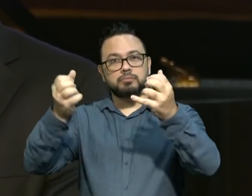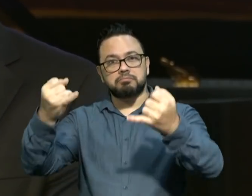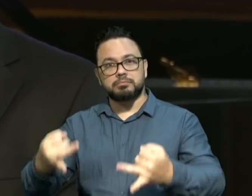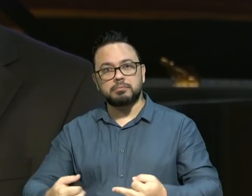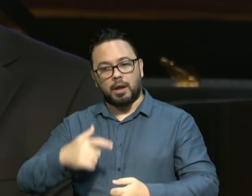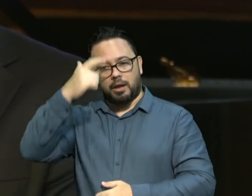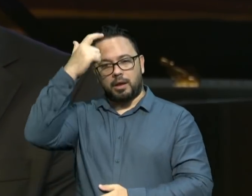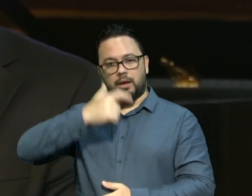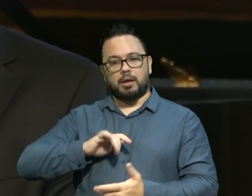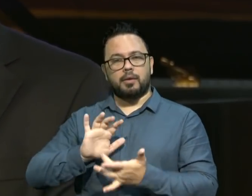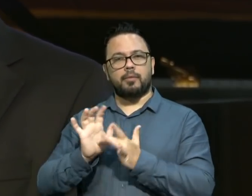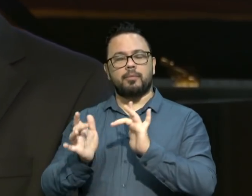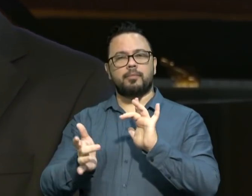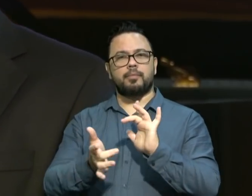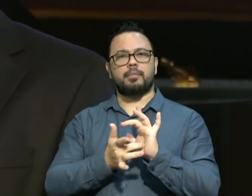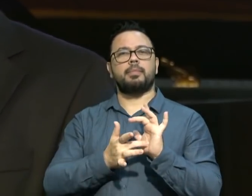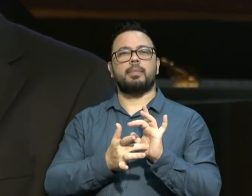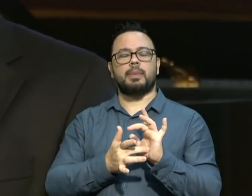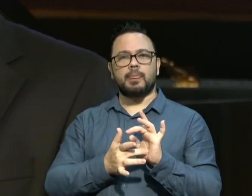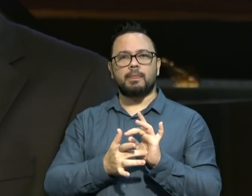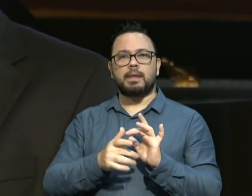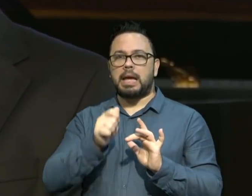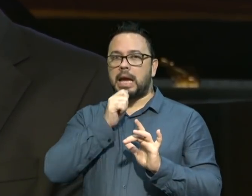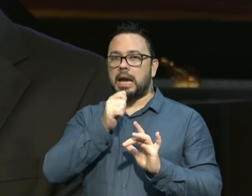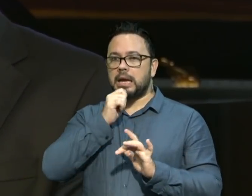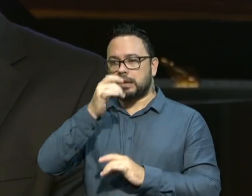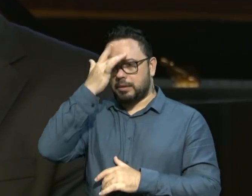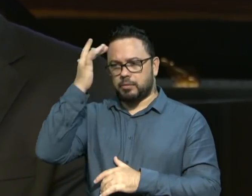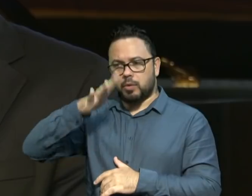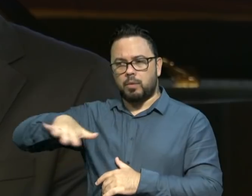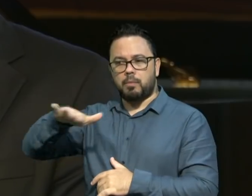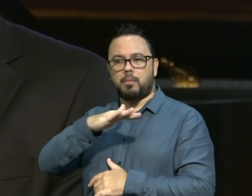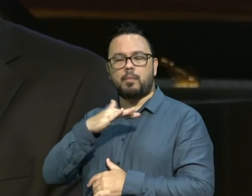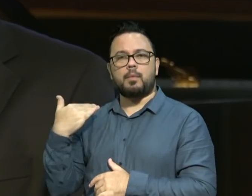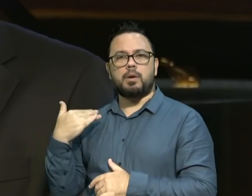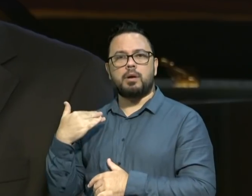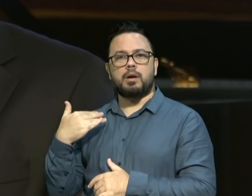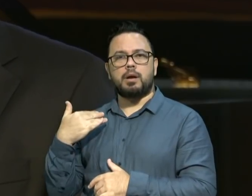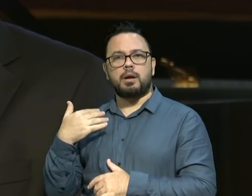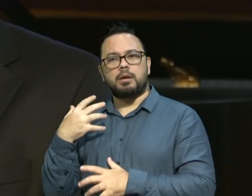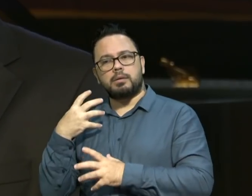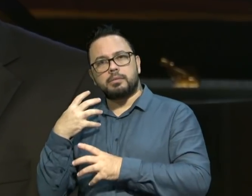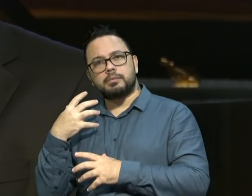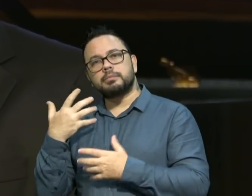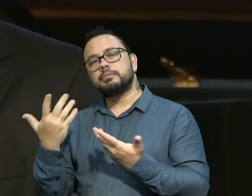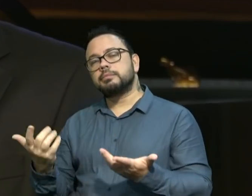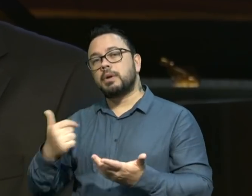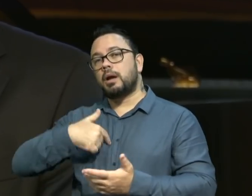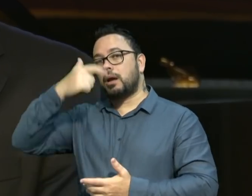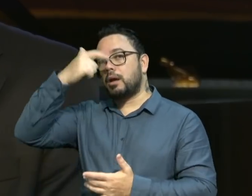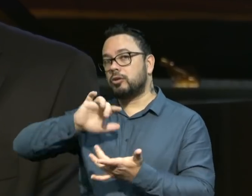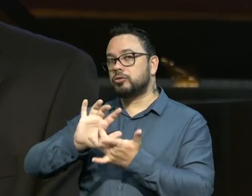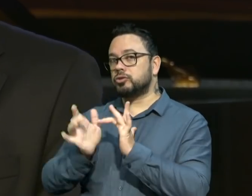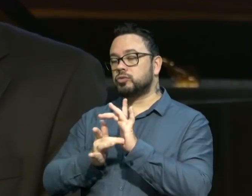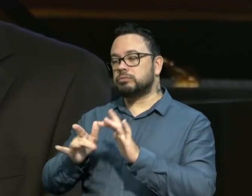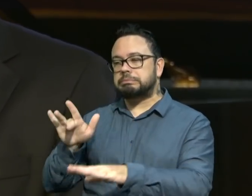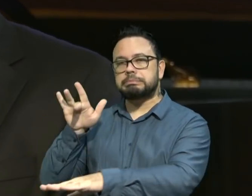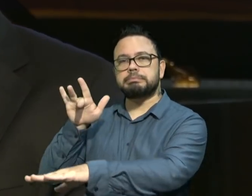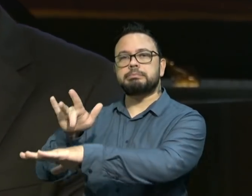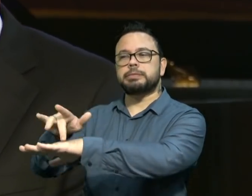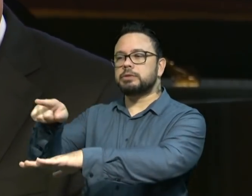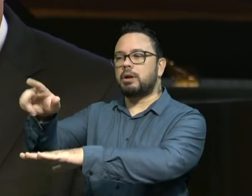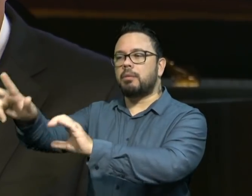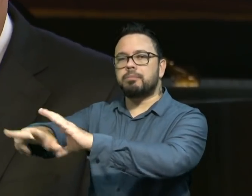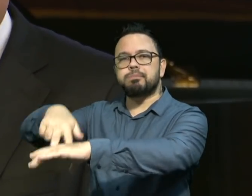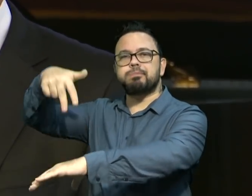ressurreição EA vida ainda que alguém morra e o sono da morte eu o ressuscitarei no